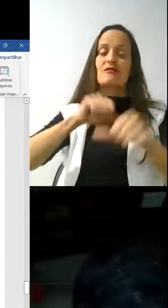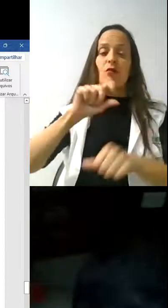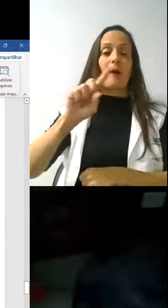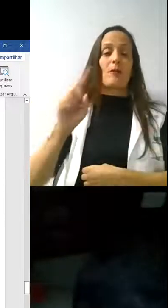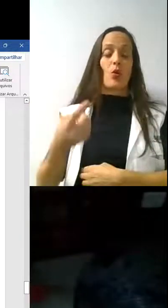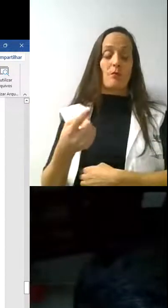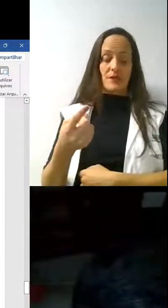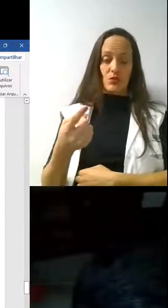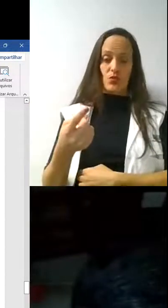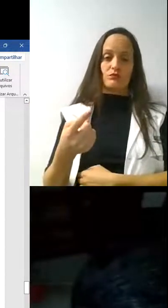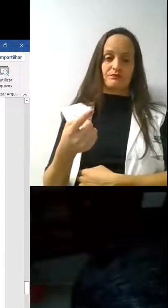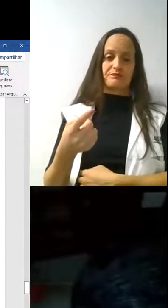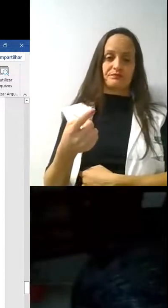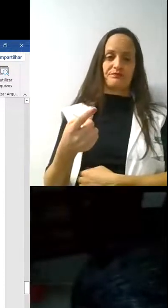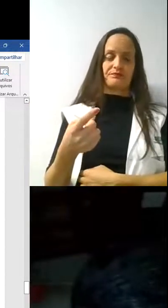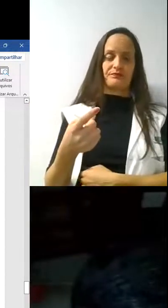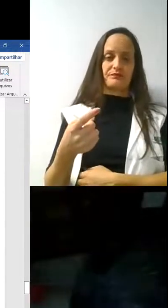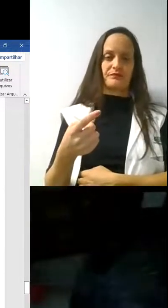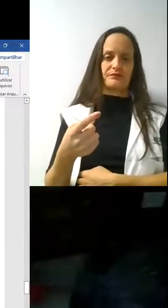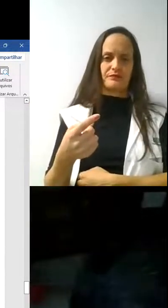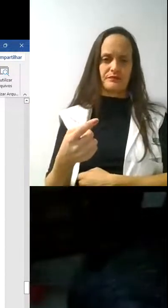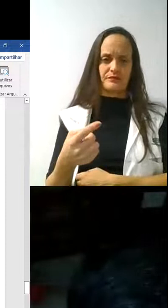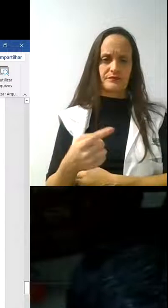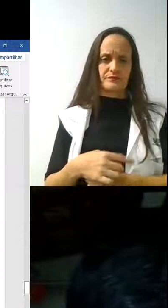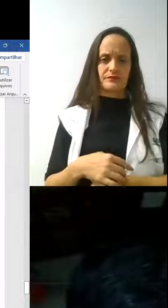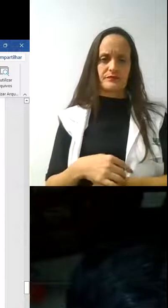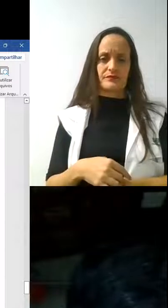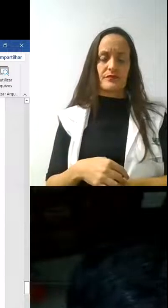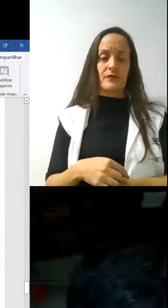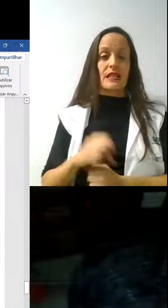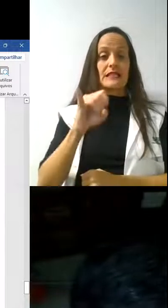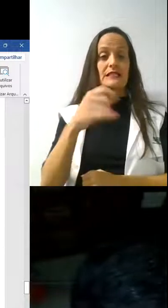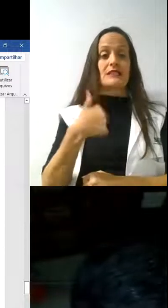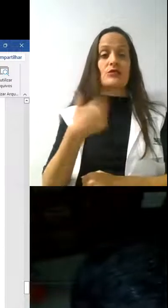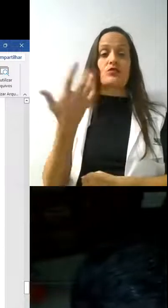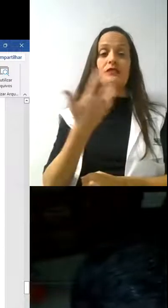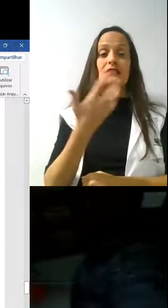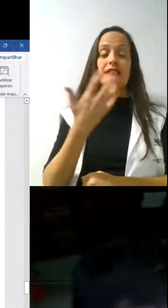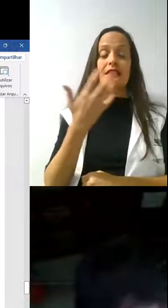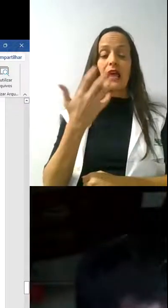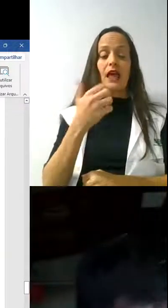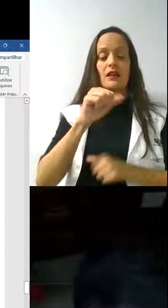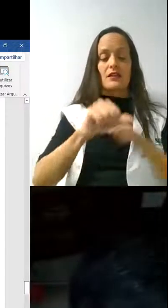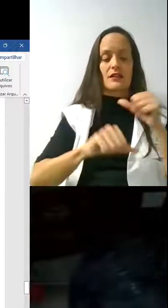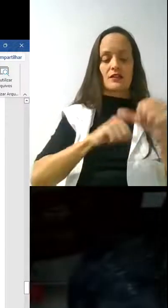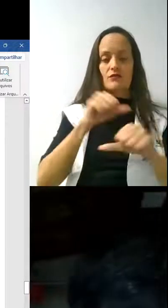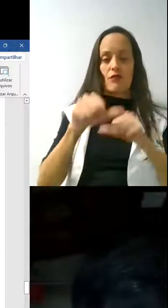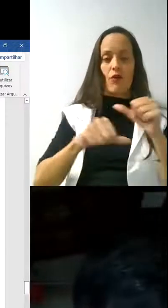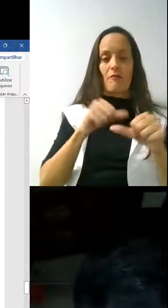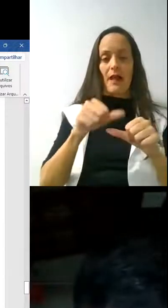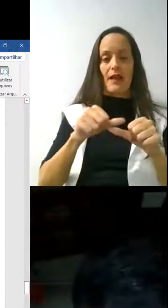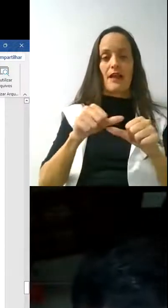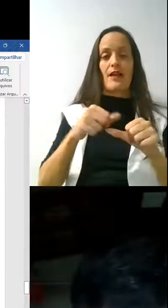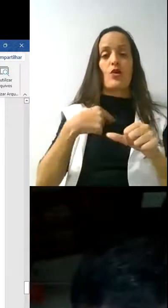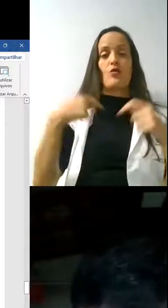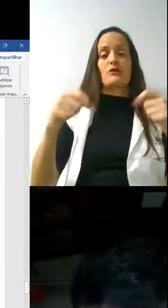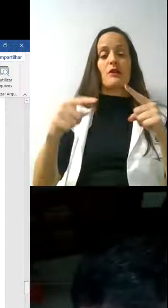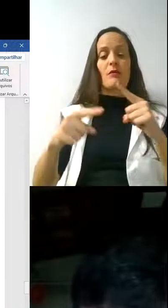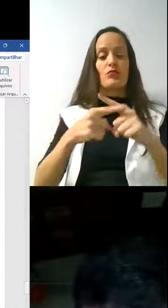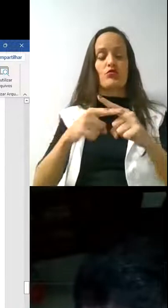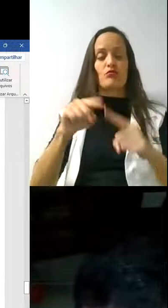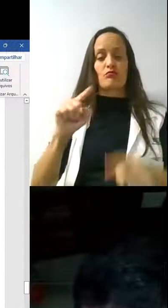converter, perdão, se eu quiser converter metros para milímetros, eu multiplico por 1000, certo?